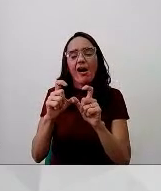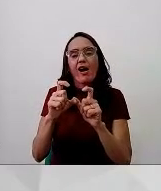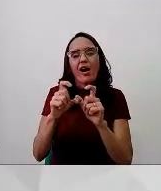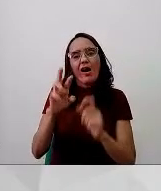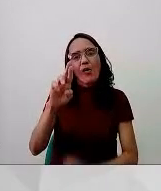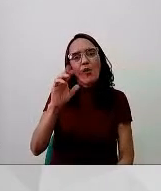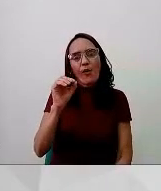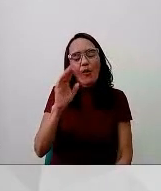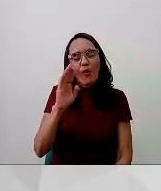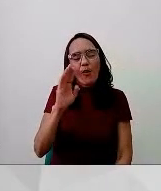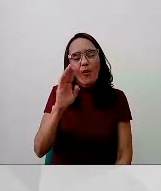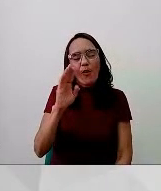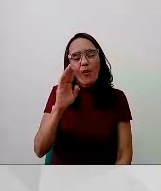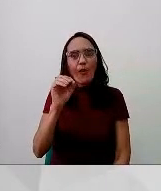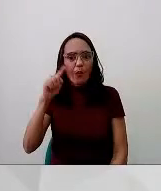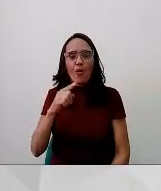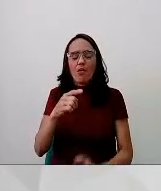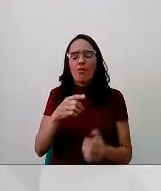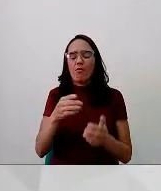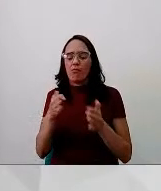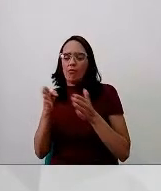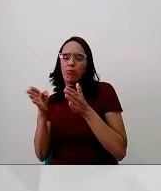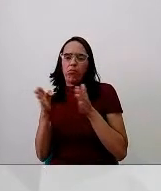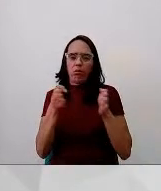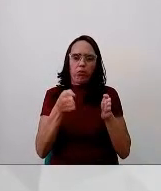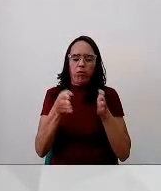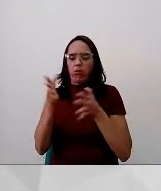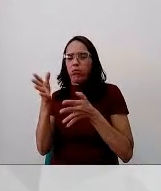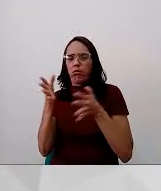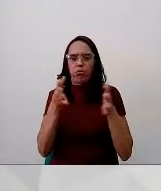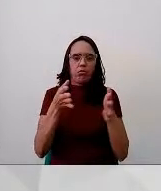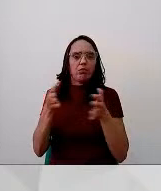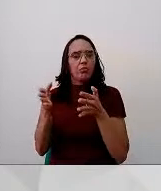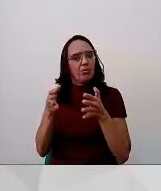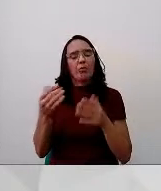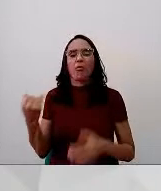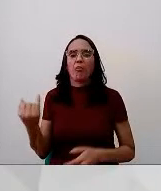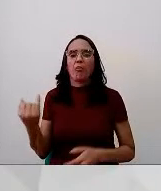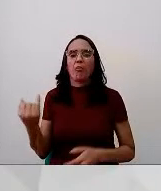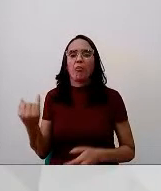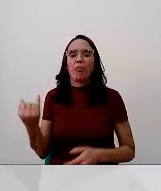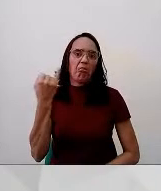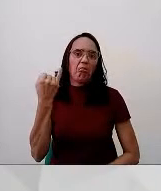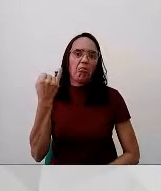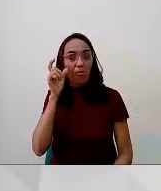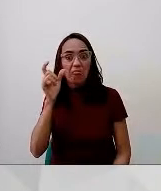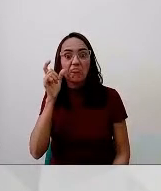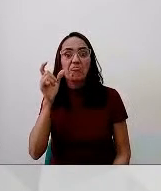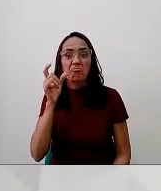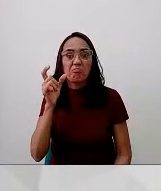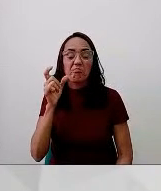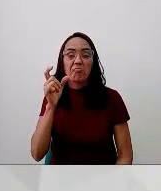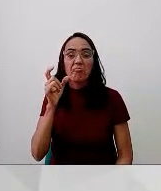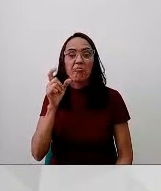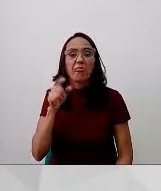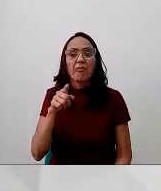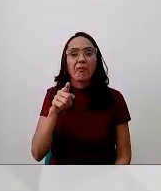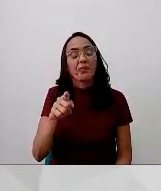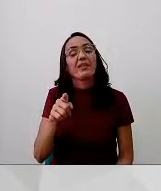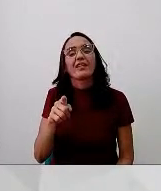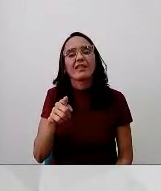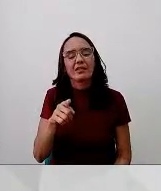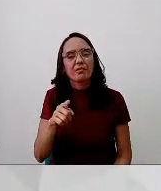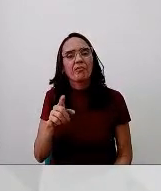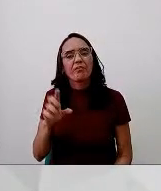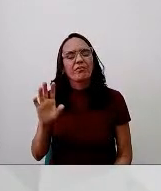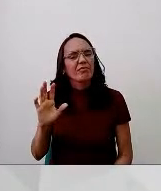bem interessante, né, aí servindo como garçom nos eventos lá no Japão. Então já eram